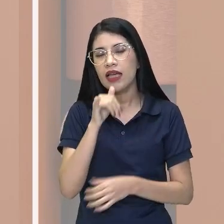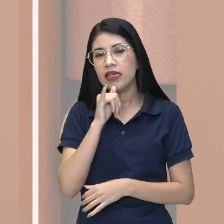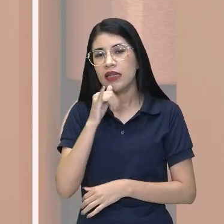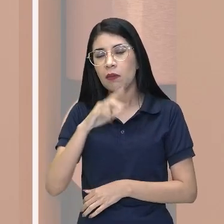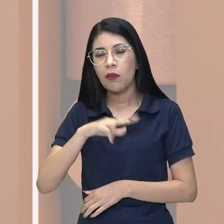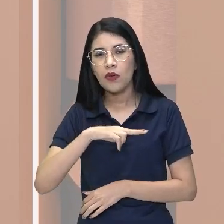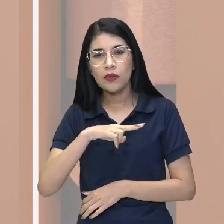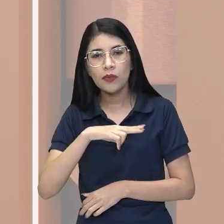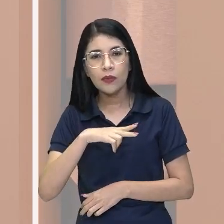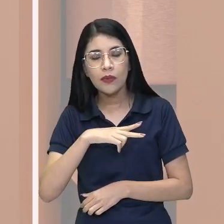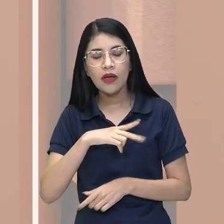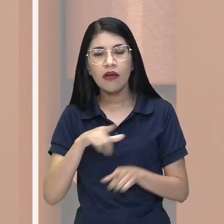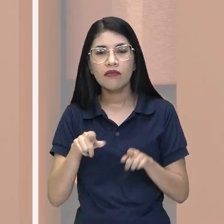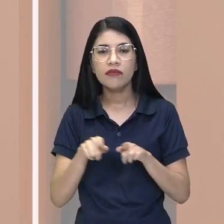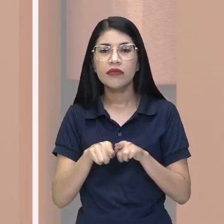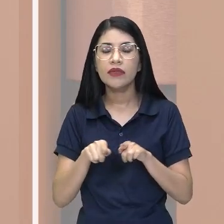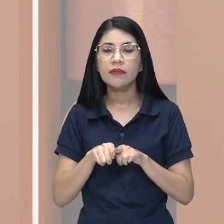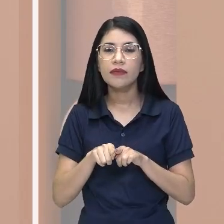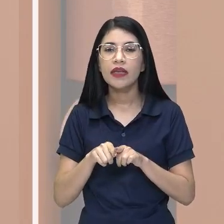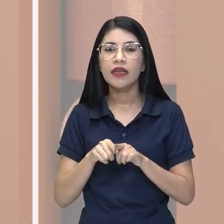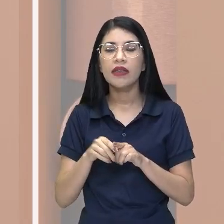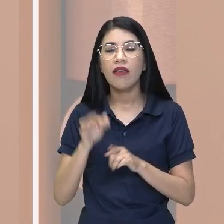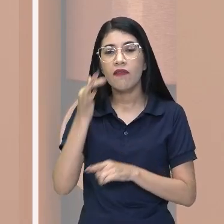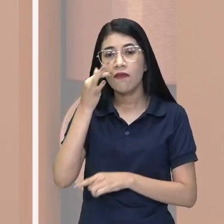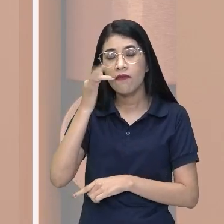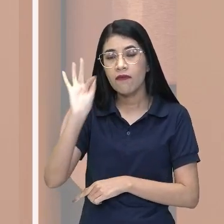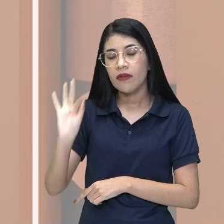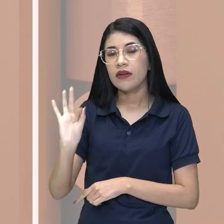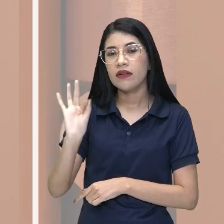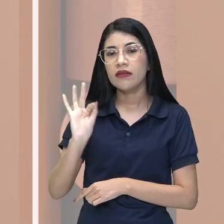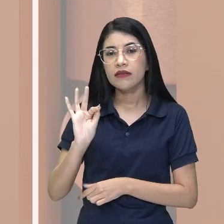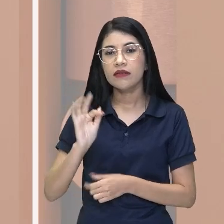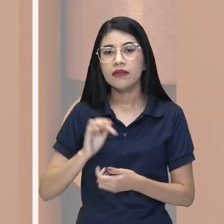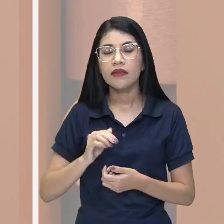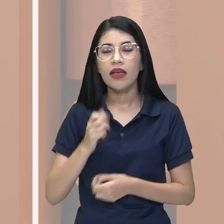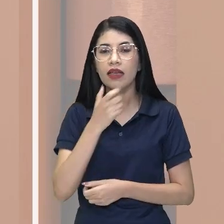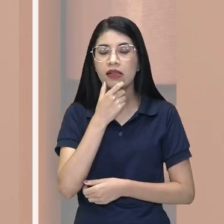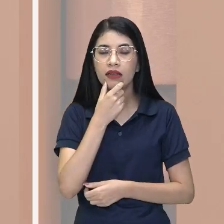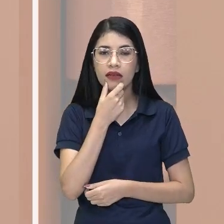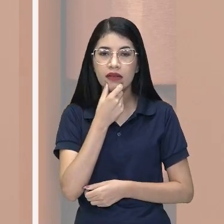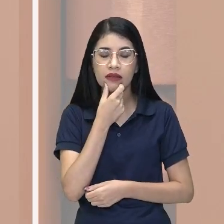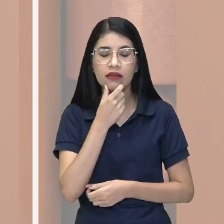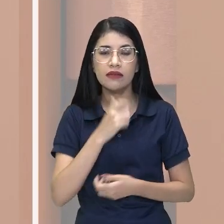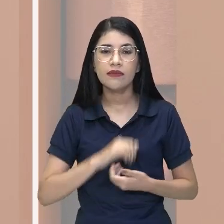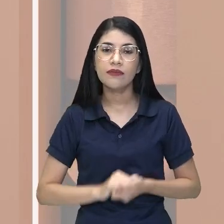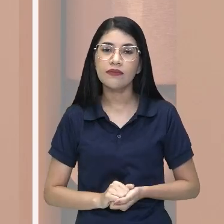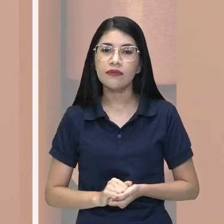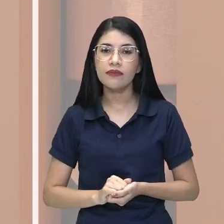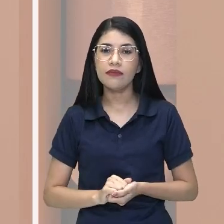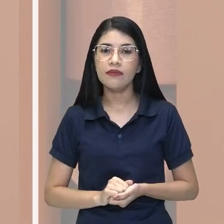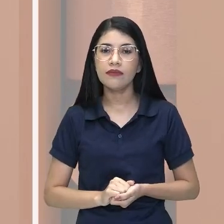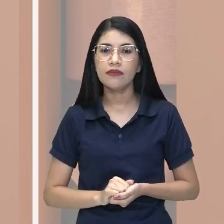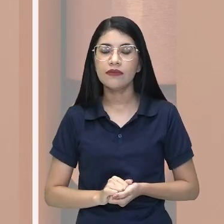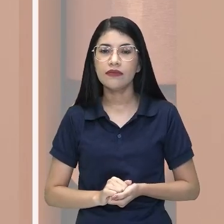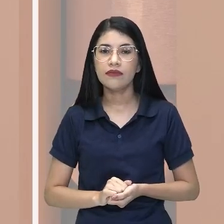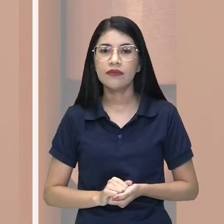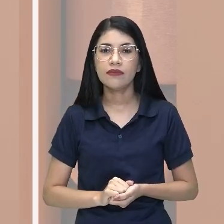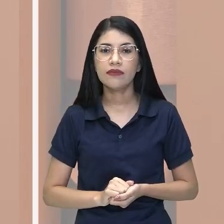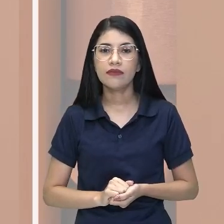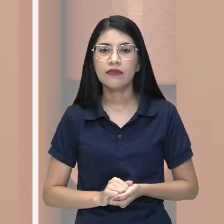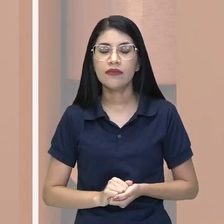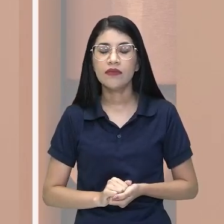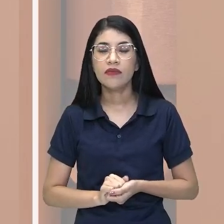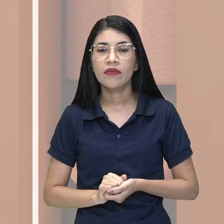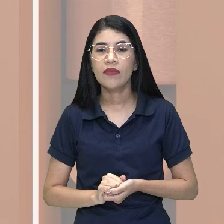Estados, na França, na Inglaterra. Né. Então era aí que eles